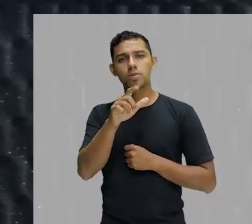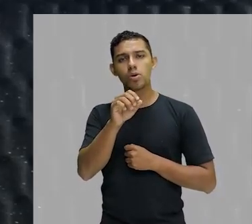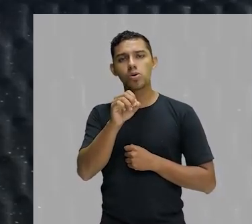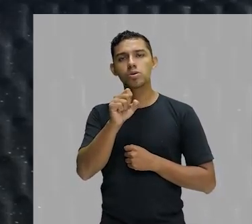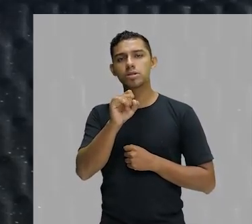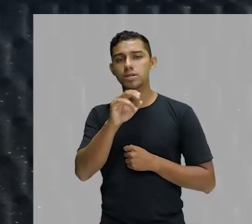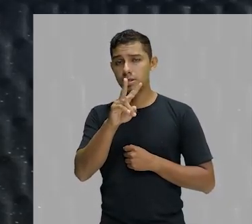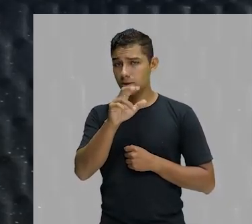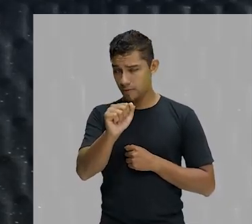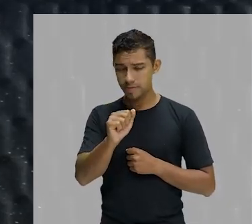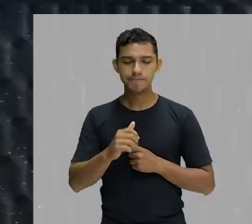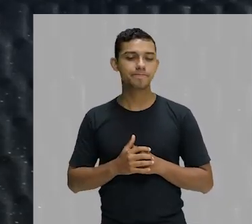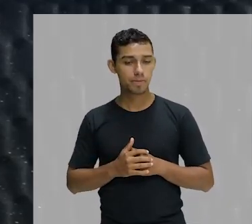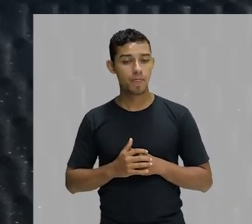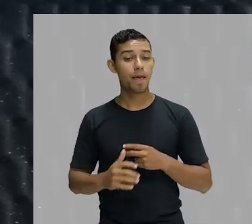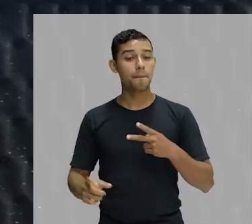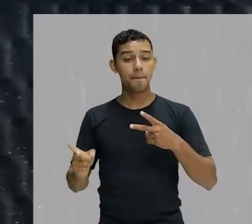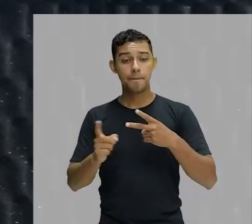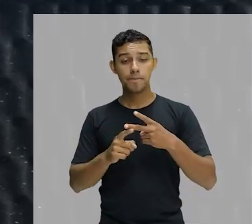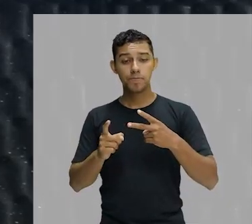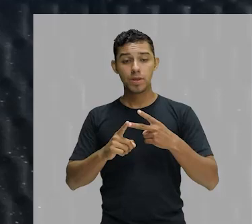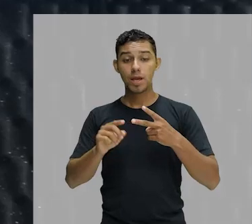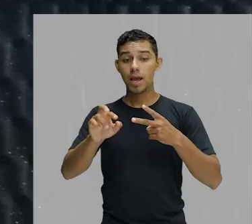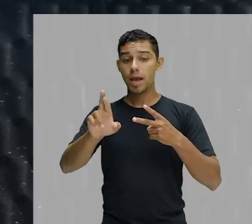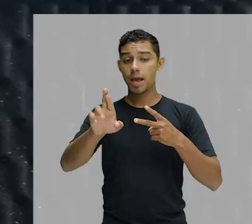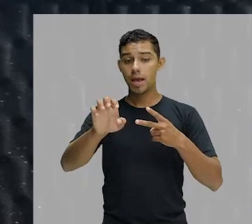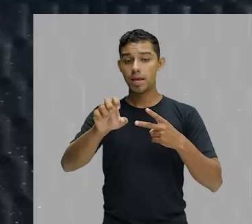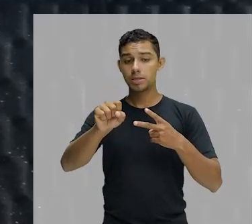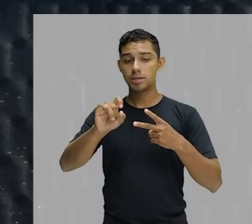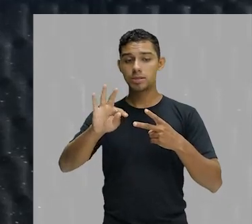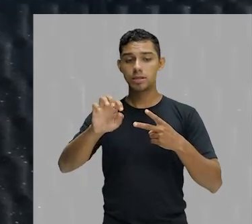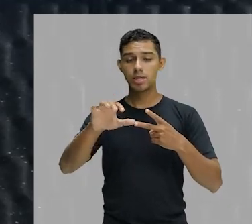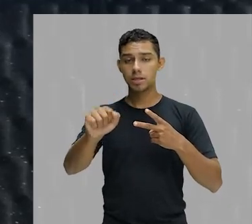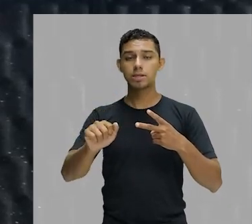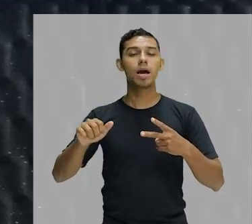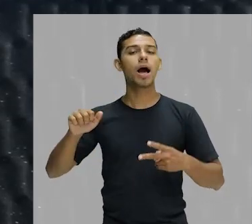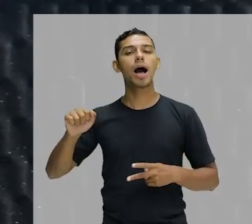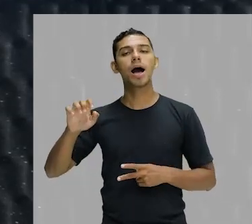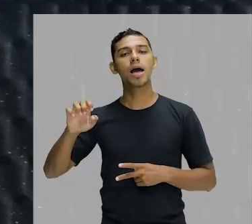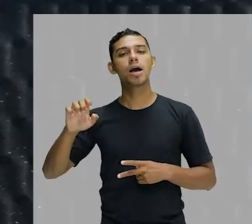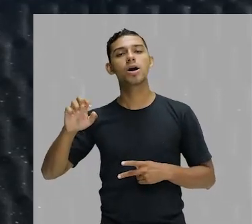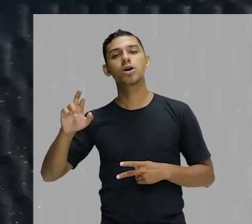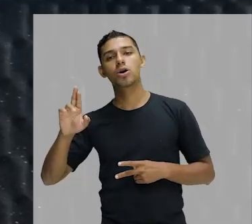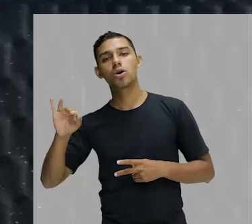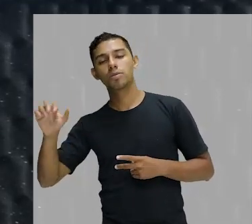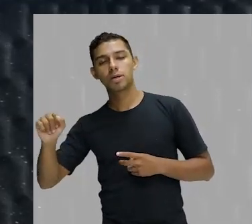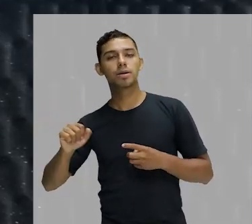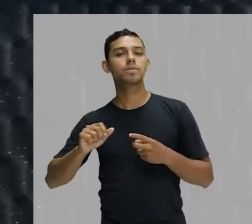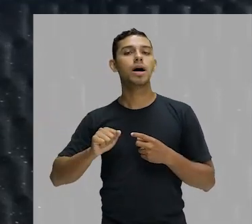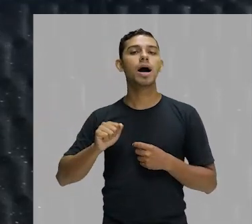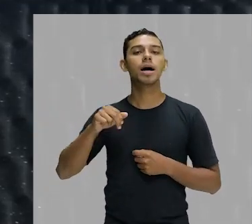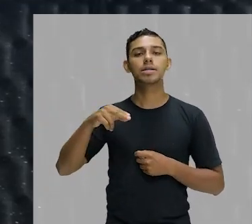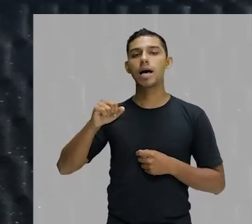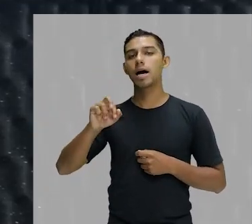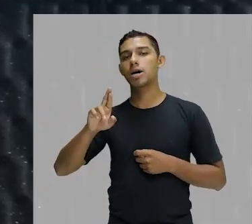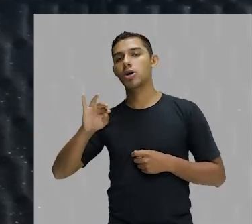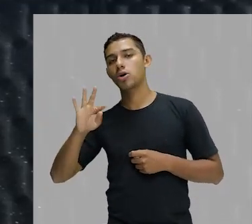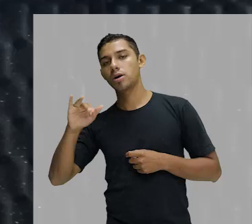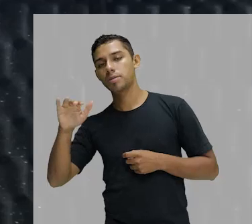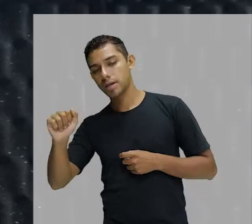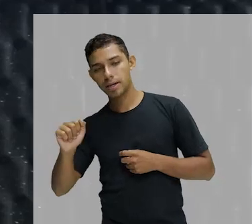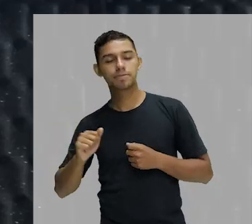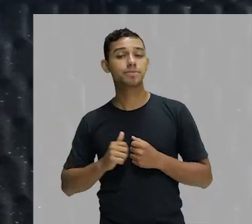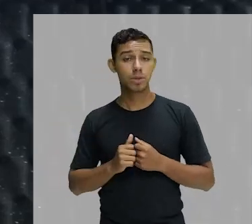vocês da questão da resistência. A resistência aeróbica, resistência anaeróbica, resistência